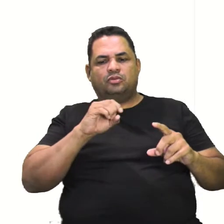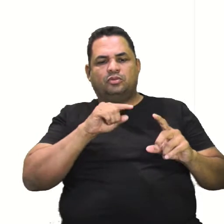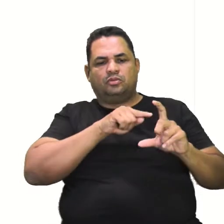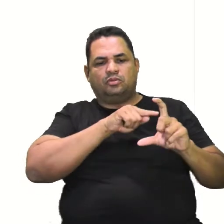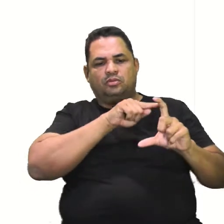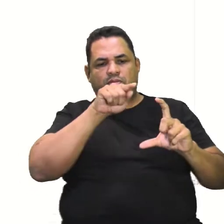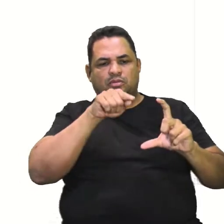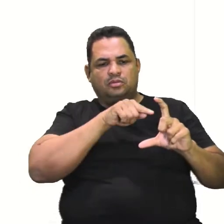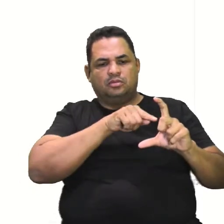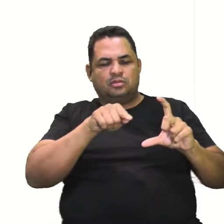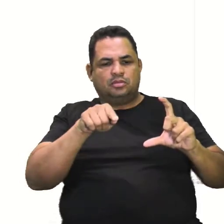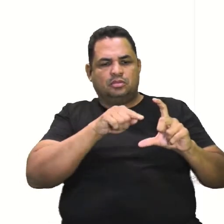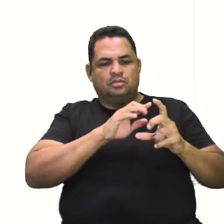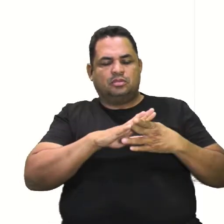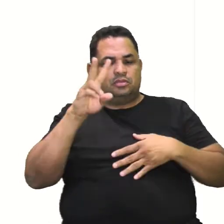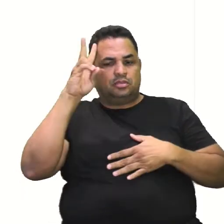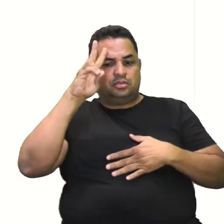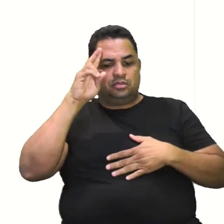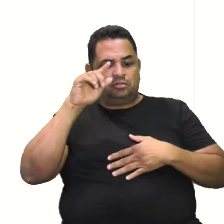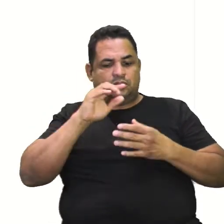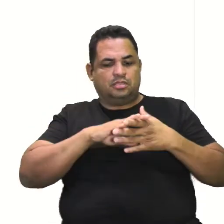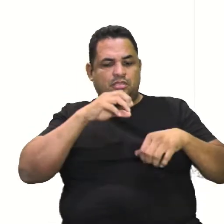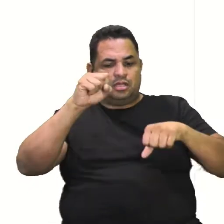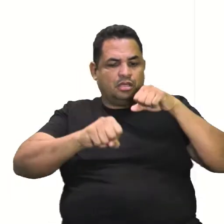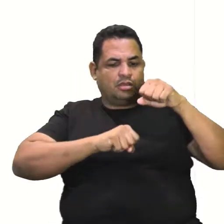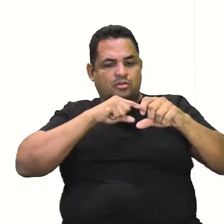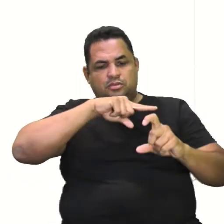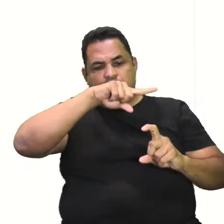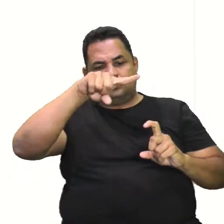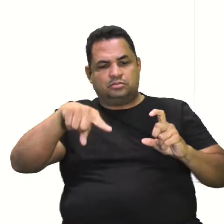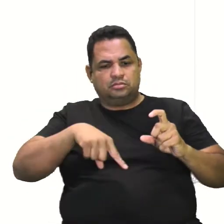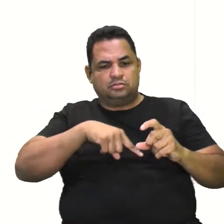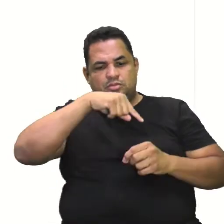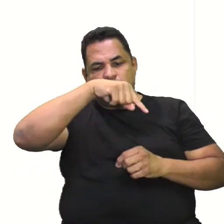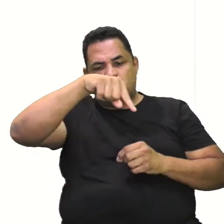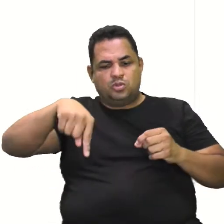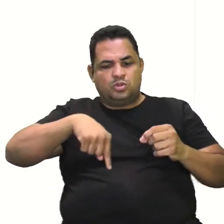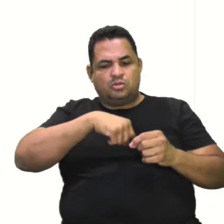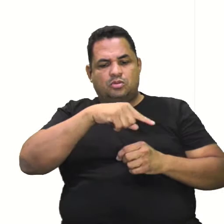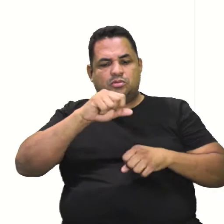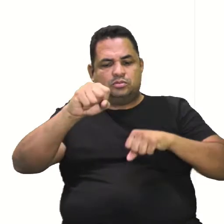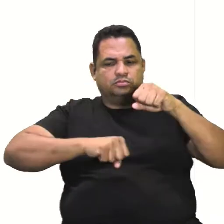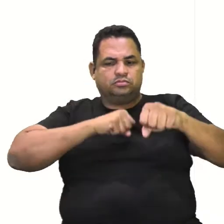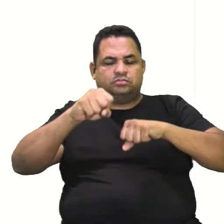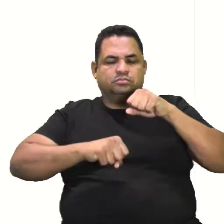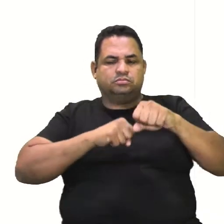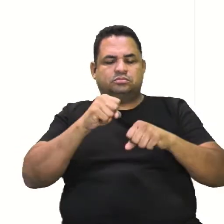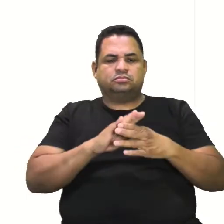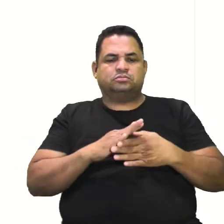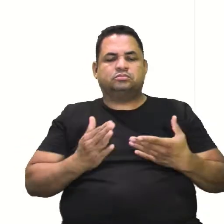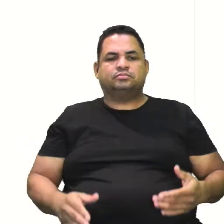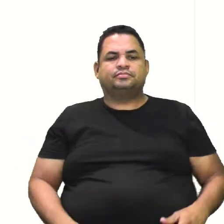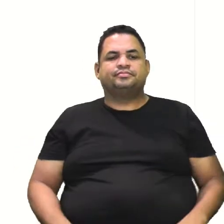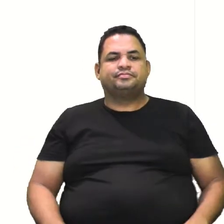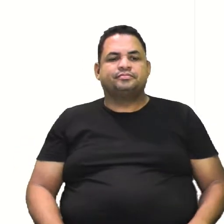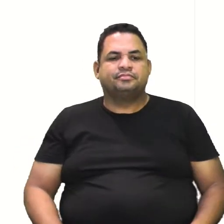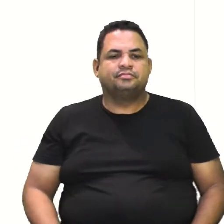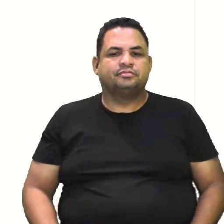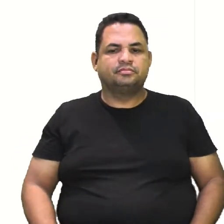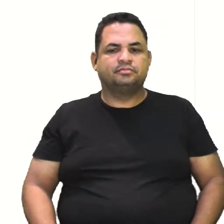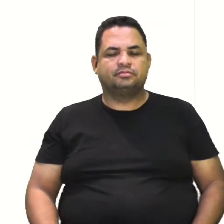o exemplo da roda da bicicleta, que é formada por muitos raios. E é isso que